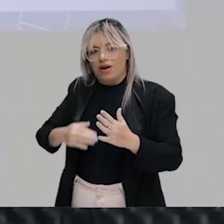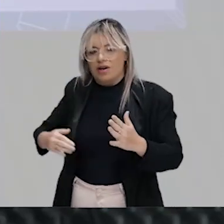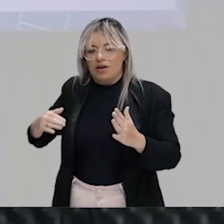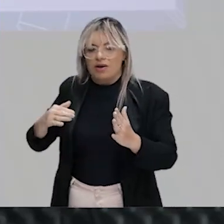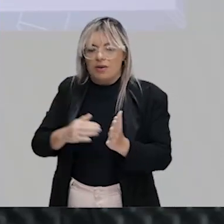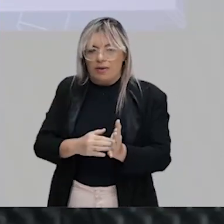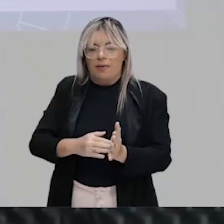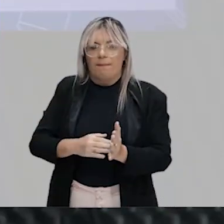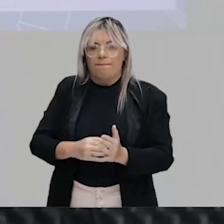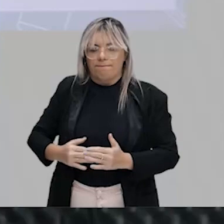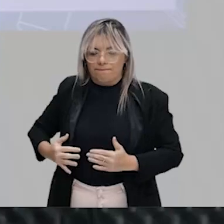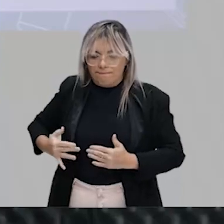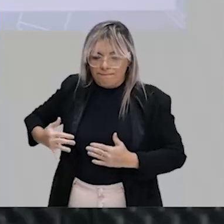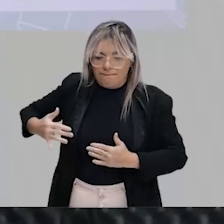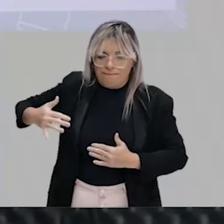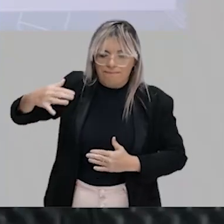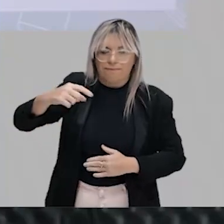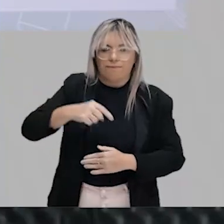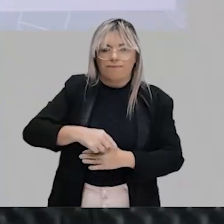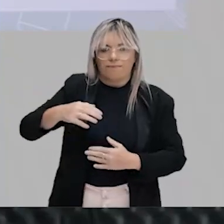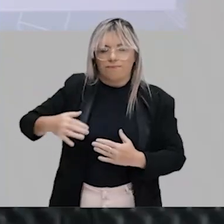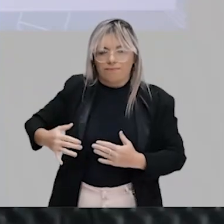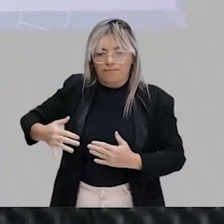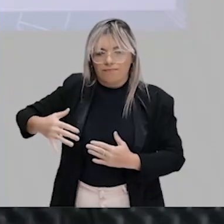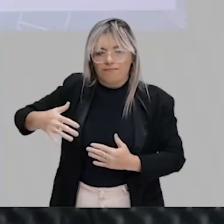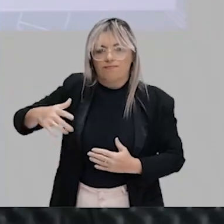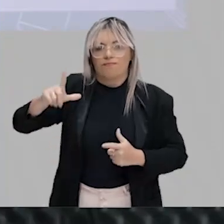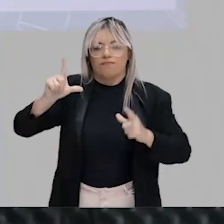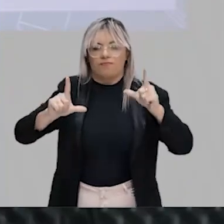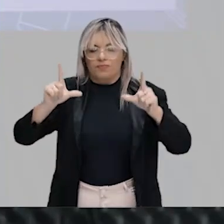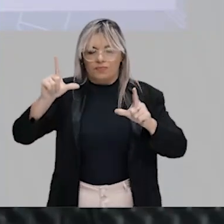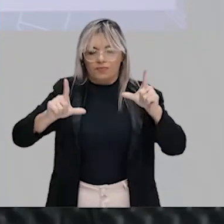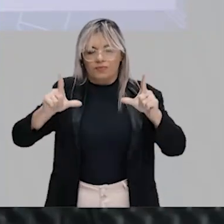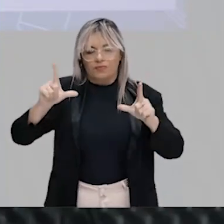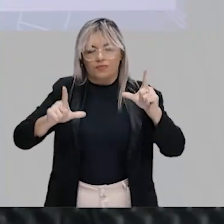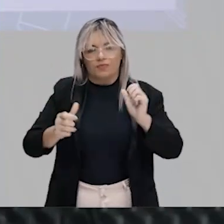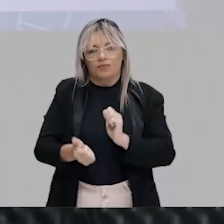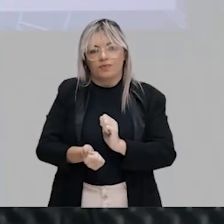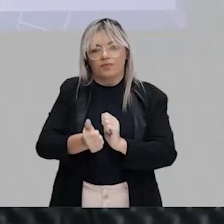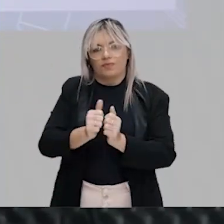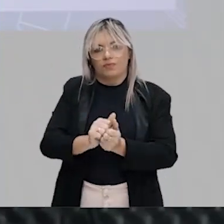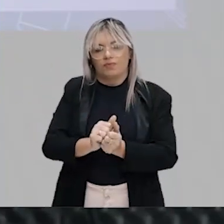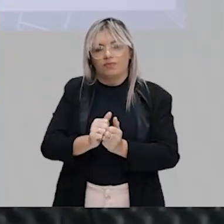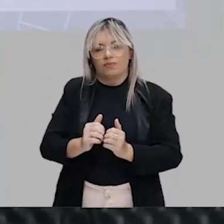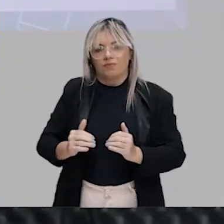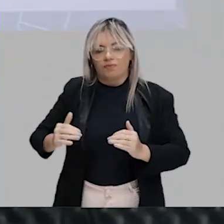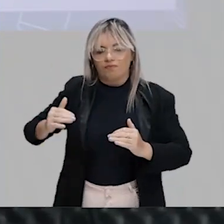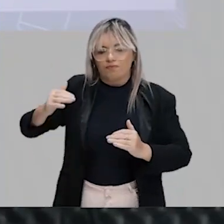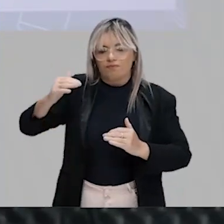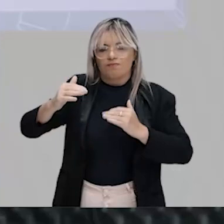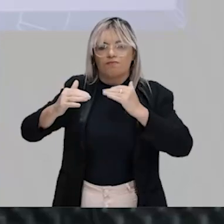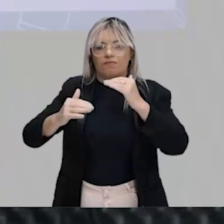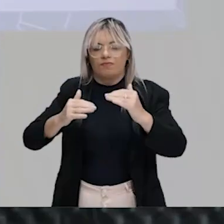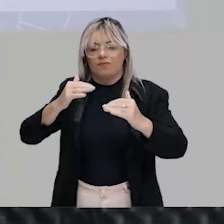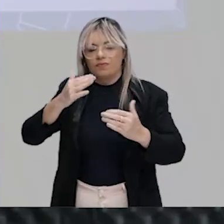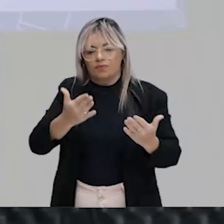tivesse, maior a exibição dessa modalidade e maior o crescimento. Então eu penso que essa